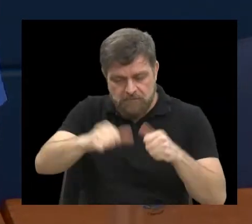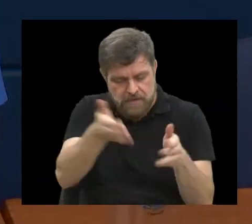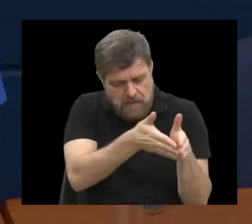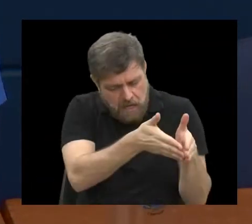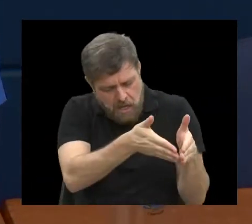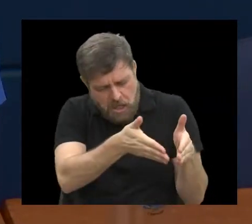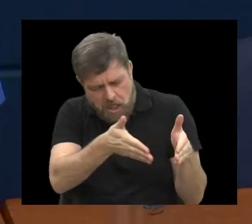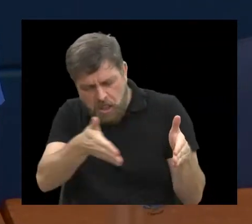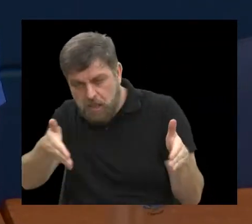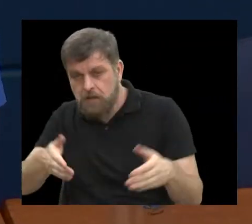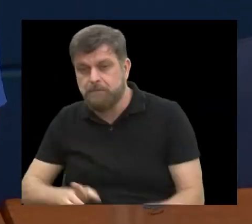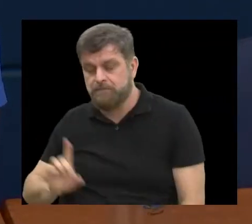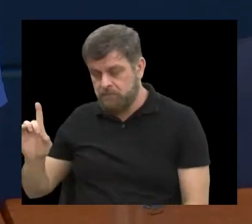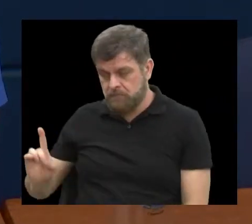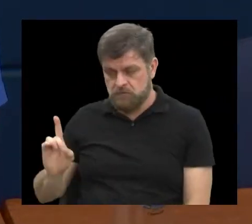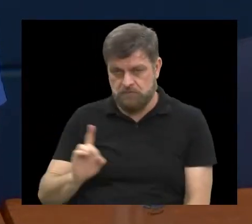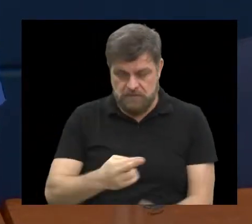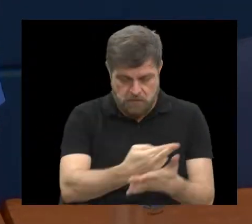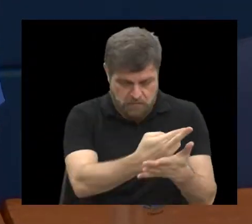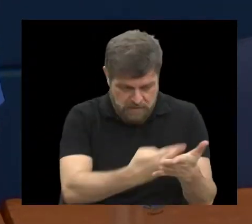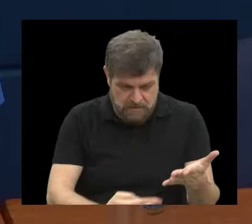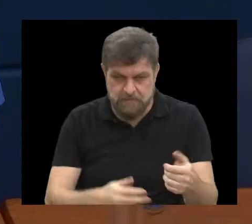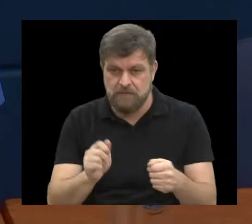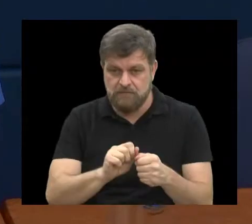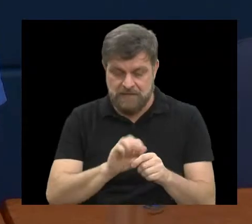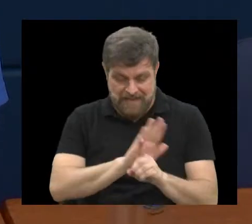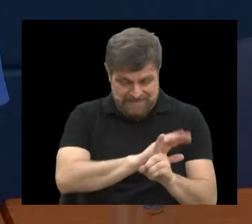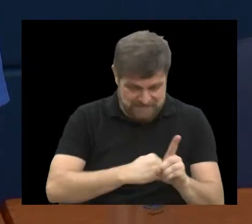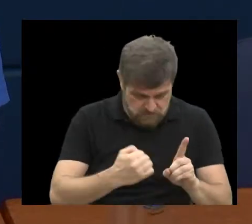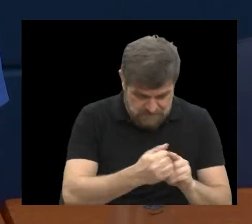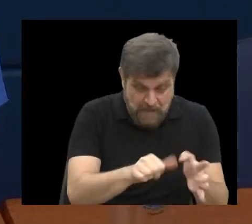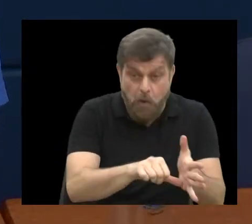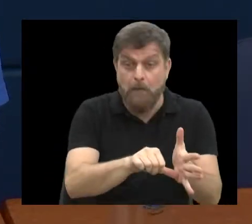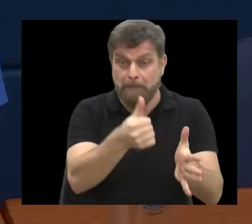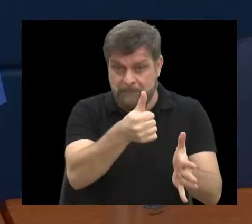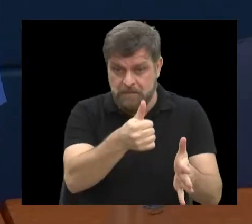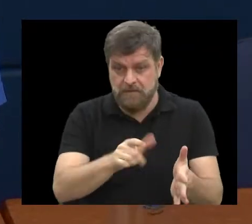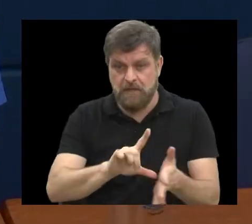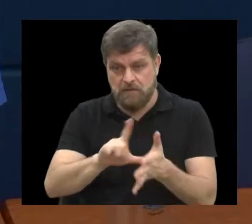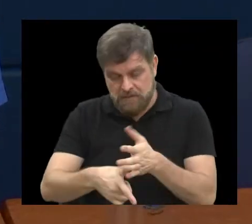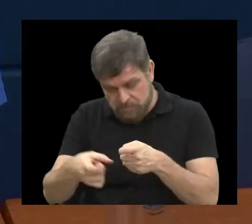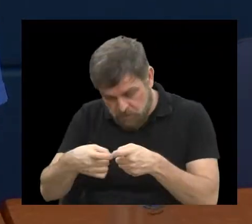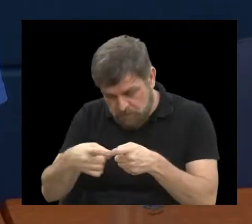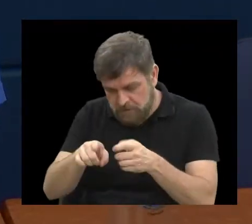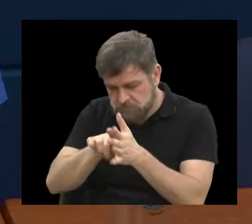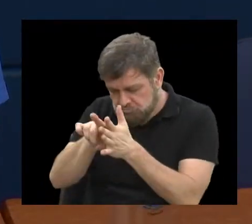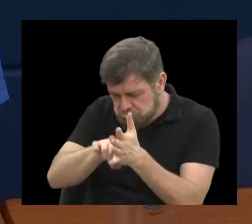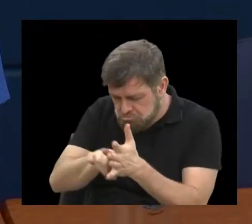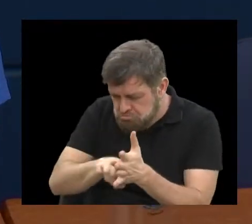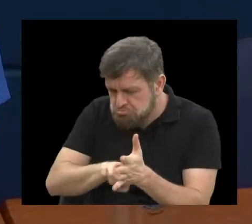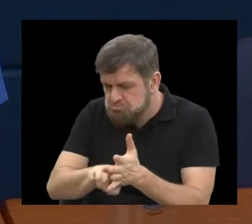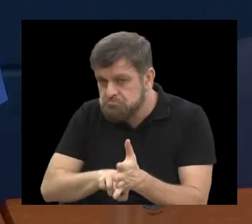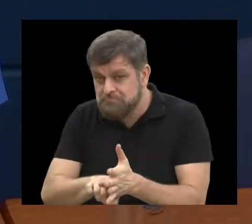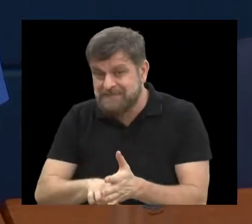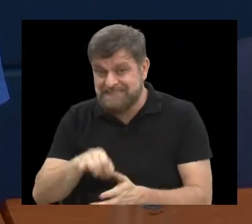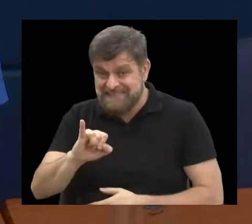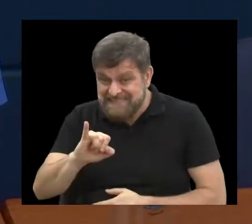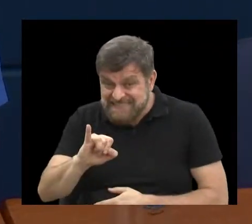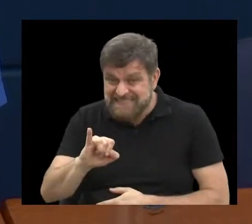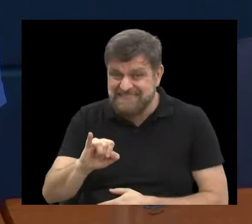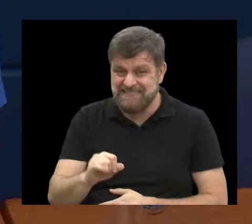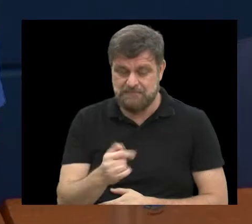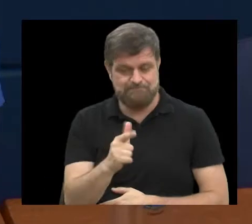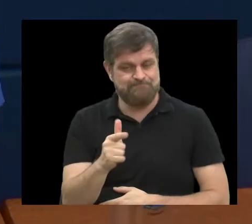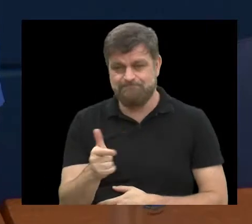pessoa entrou com o requerimento, foi lá, passou com o assistente social e com a perícia médica. Se porventura não